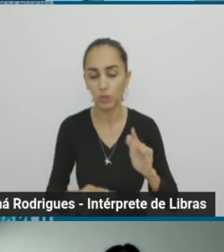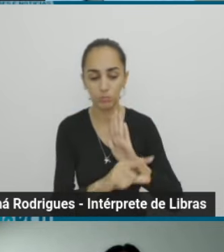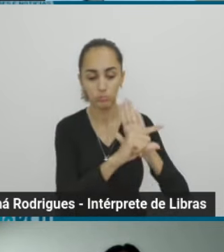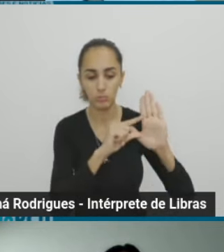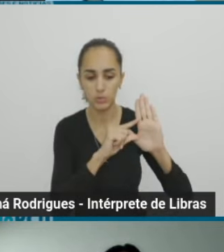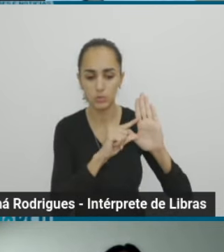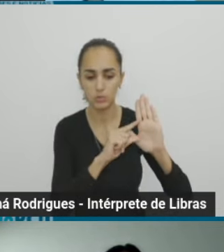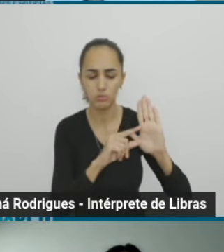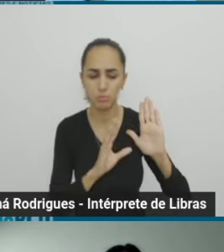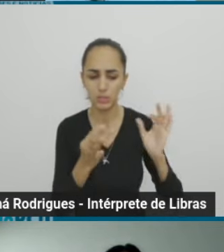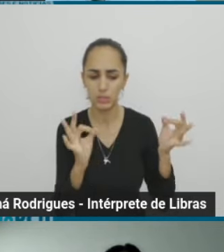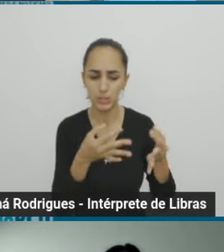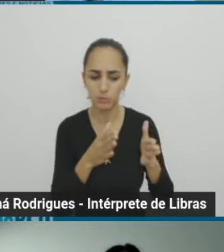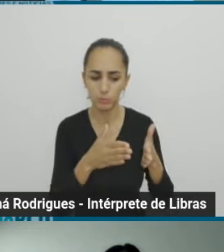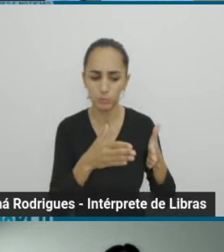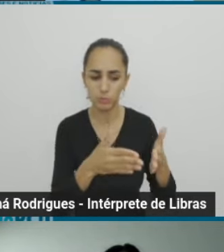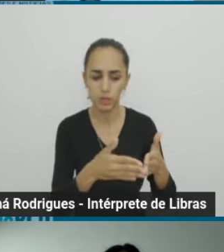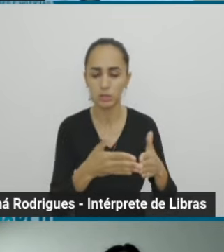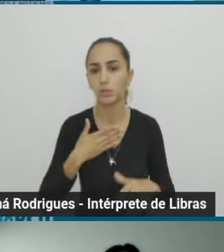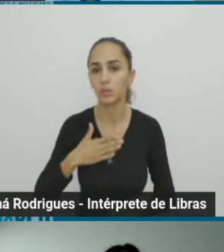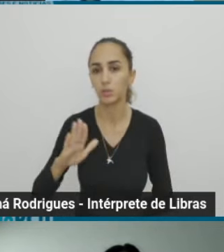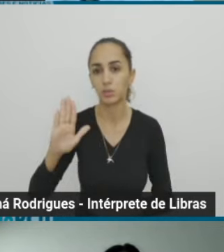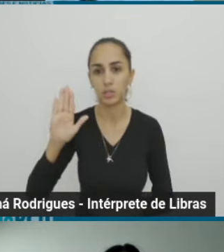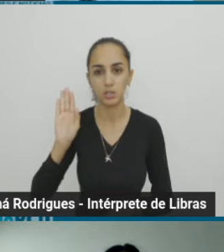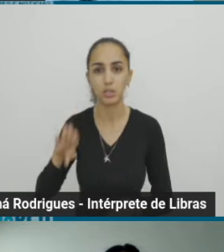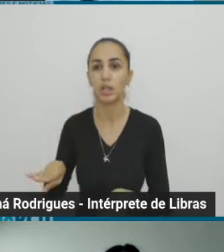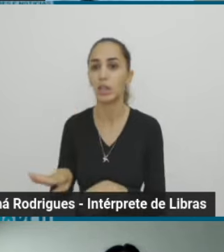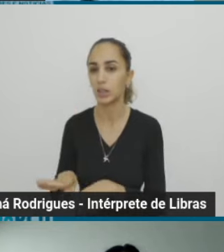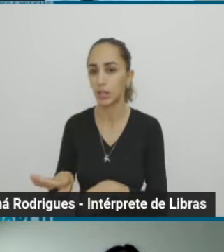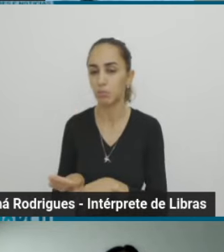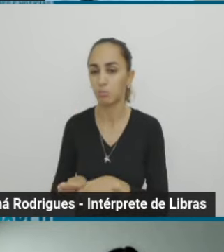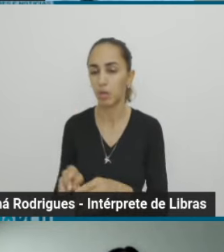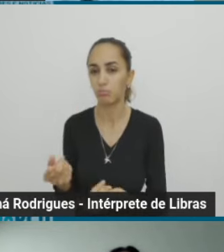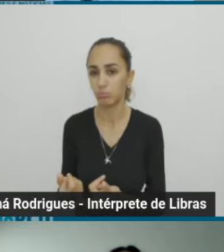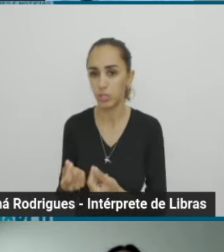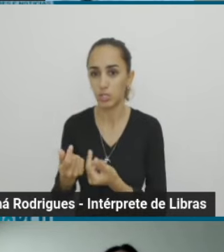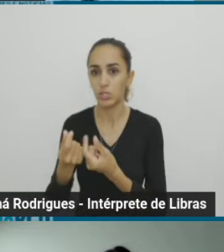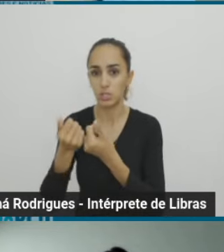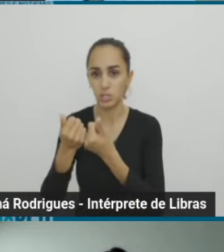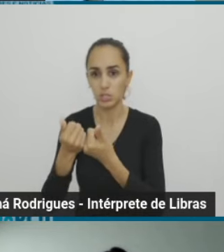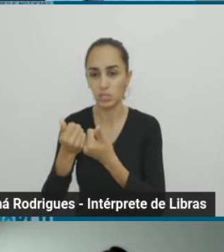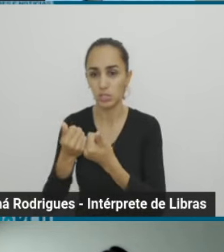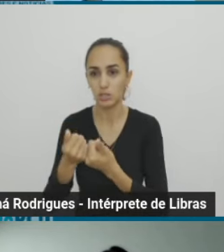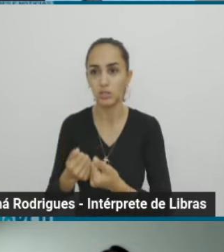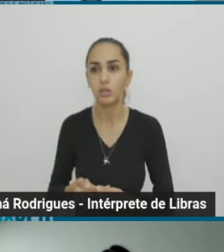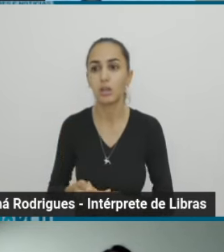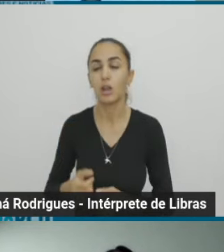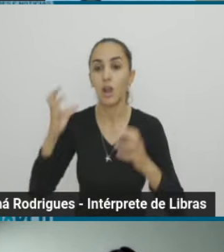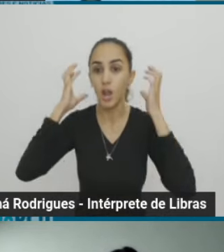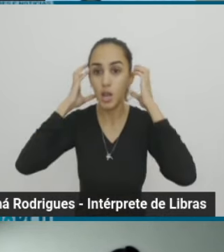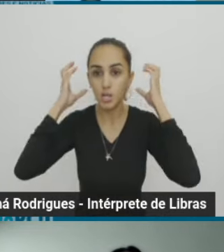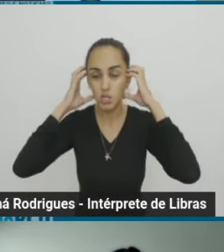desse percentual, tanto de candidaturas como eventualmente até de recursos, tempo de rádio e televisão que deveria ser destinado às pessoas